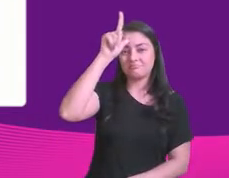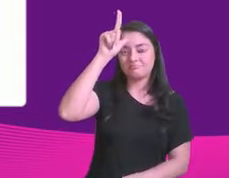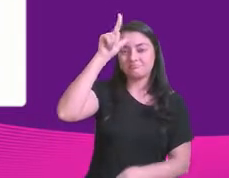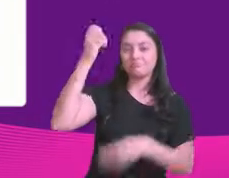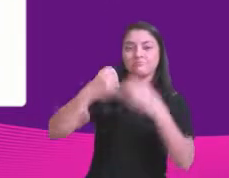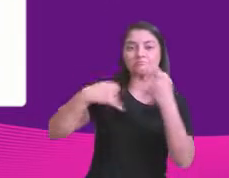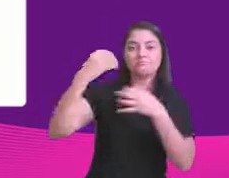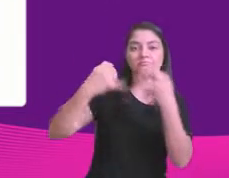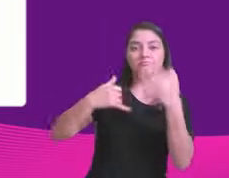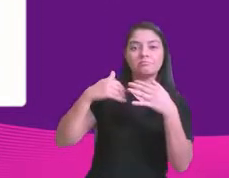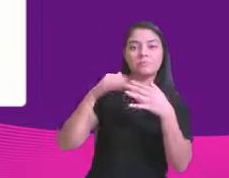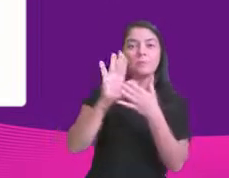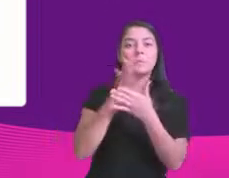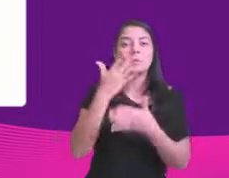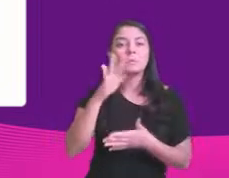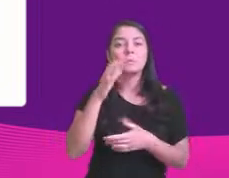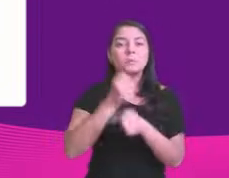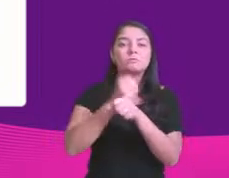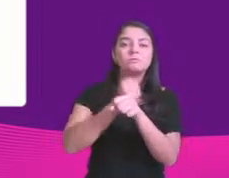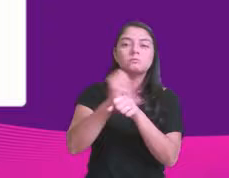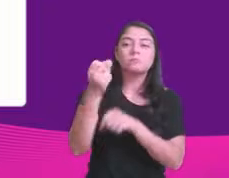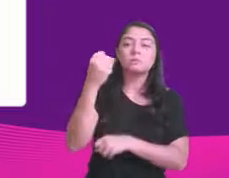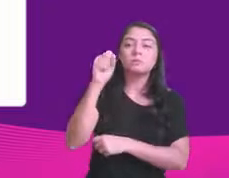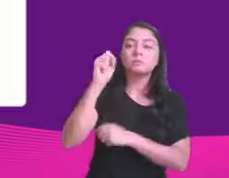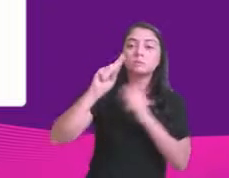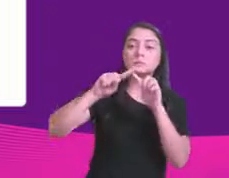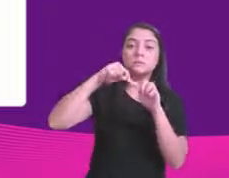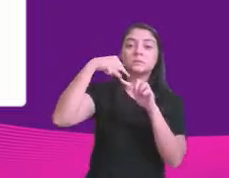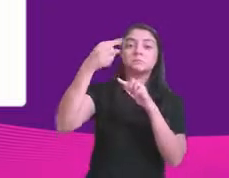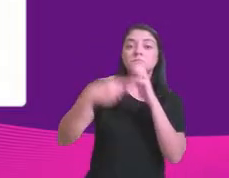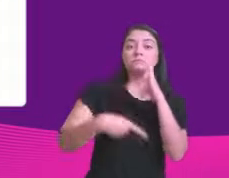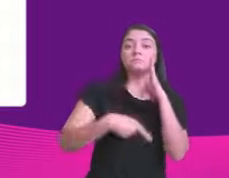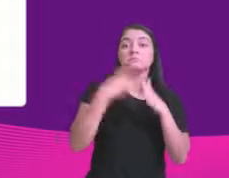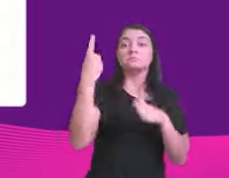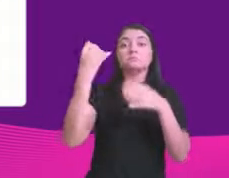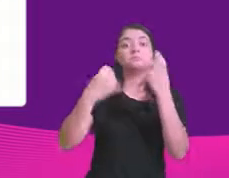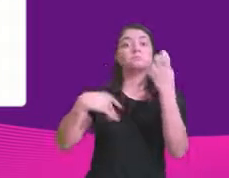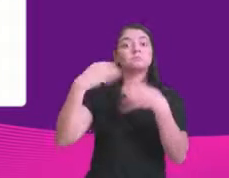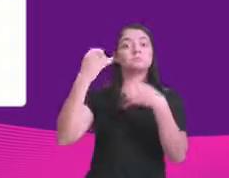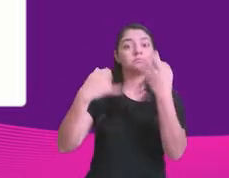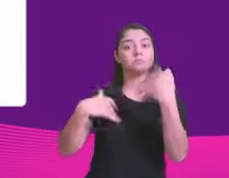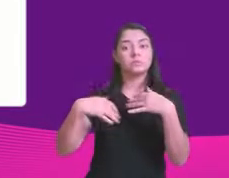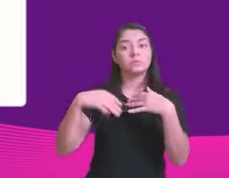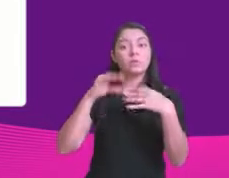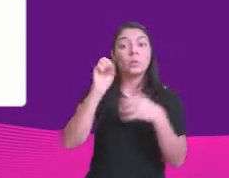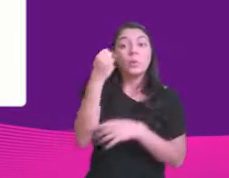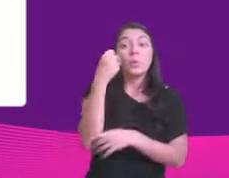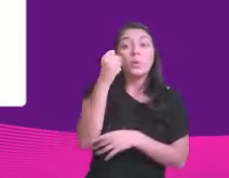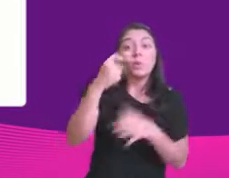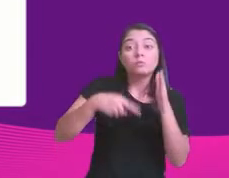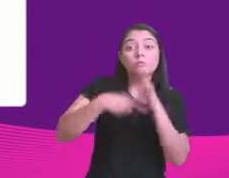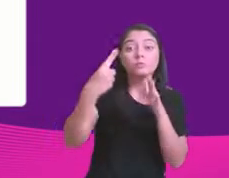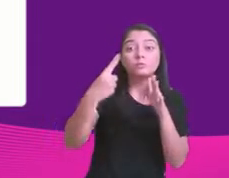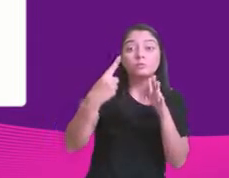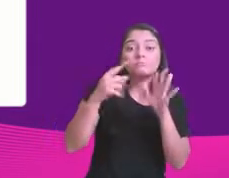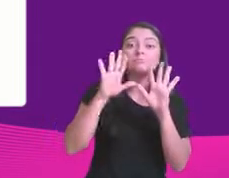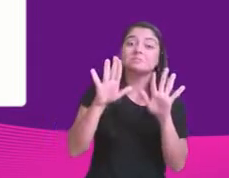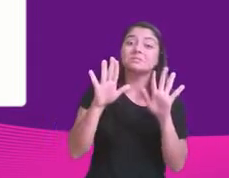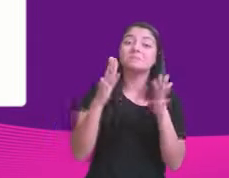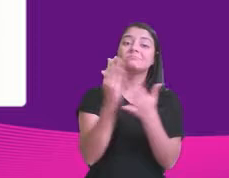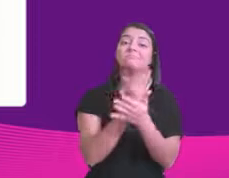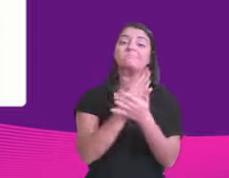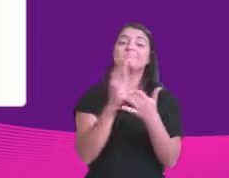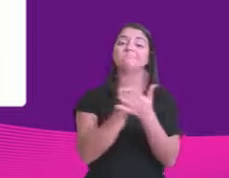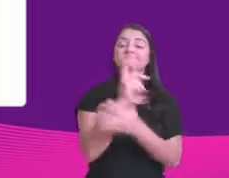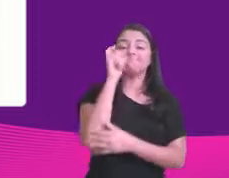de 8 anos depois da primeira publicação, 8 anos de follow-up, só que é uma crítica porque, na verdade, ele comparou